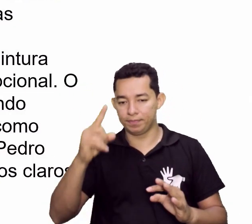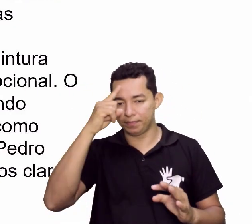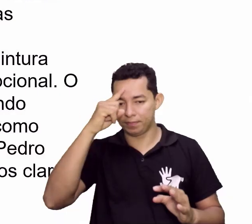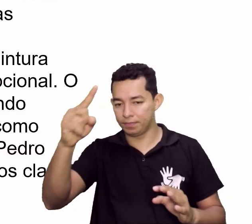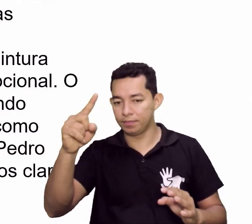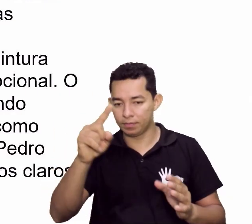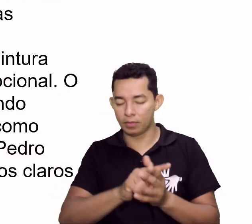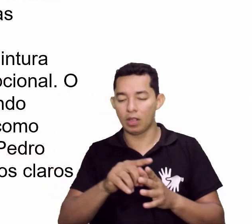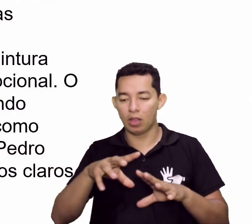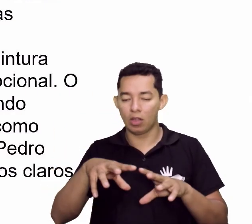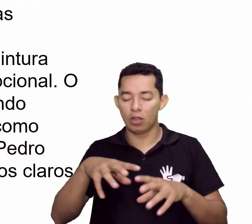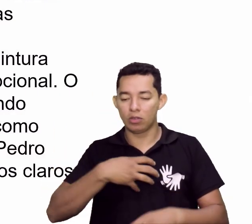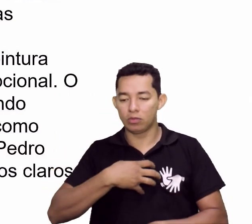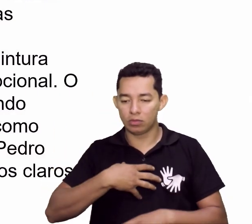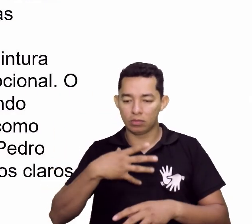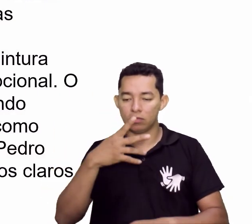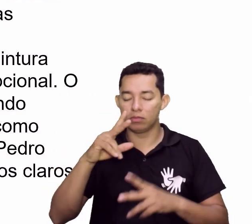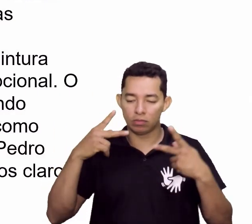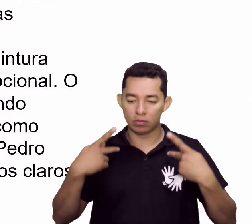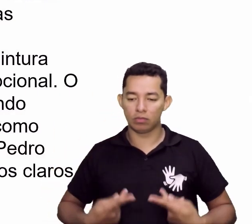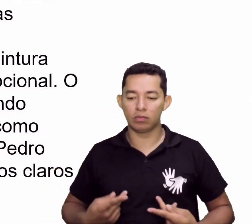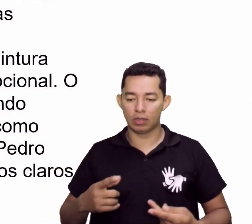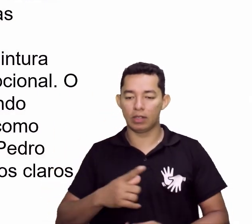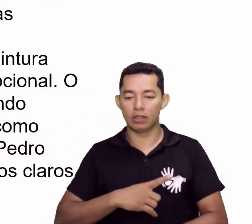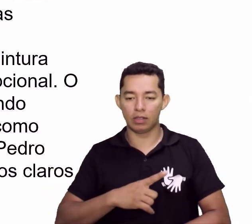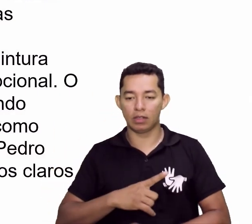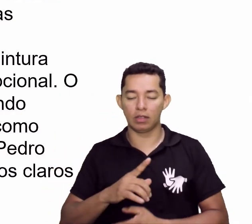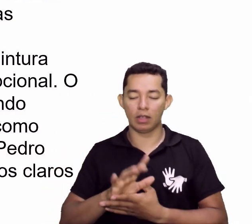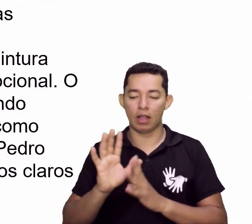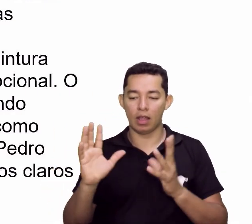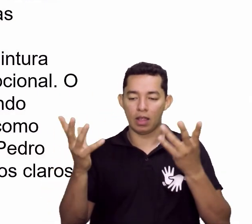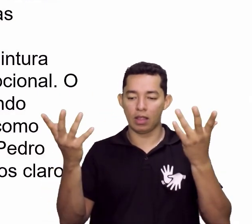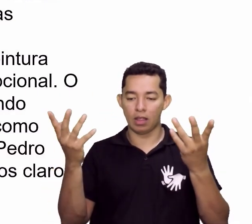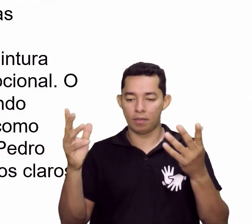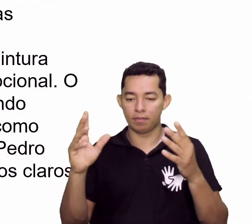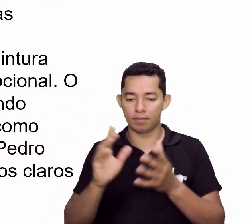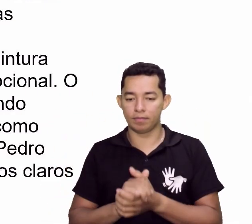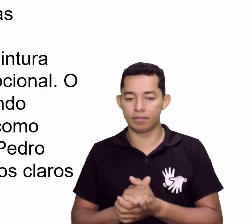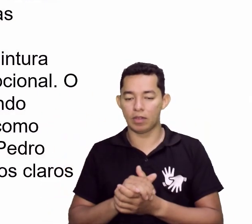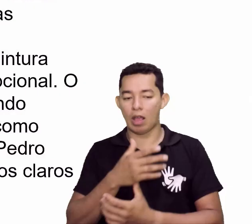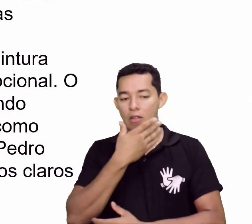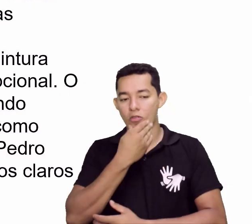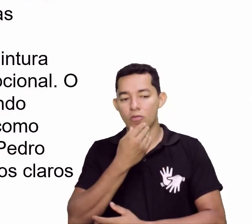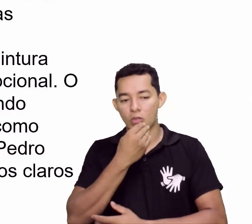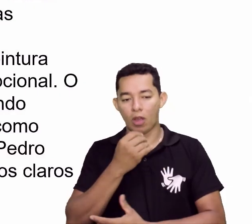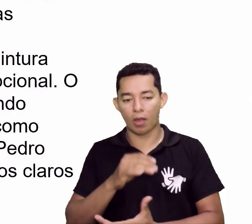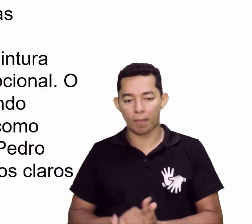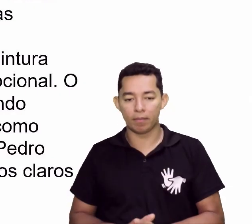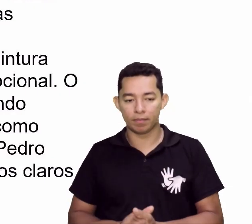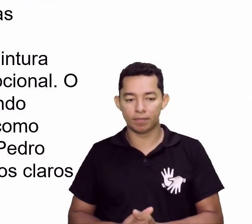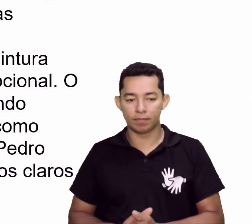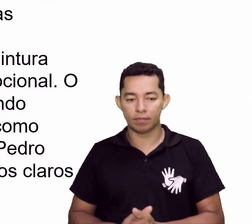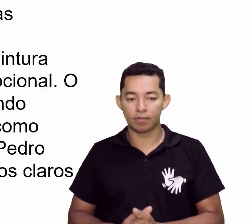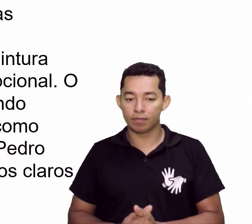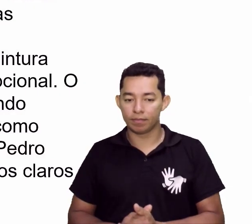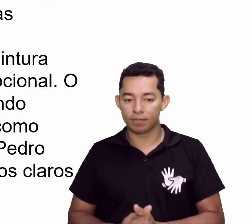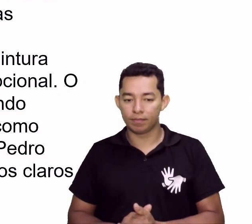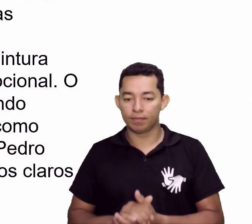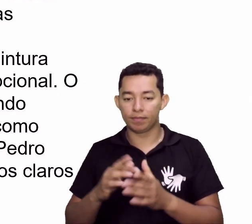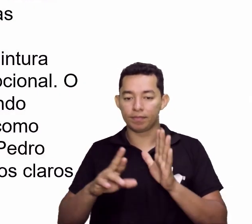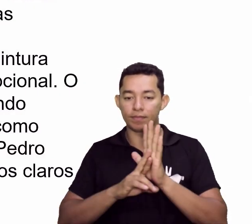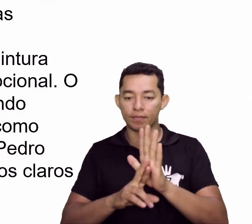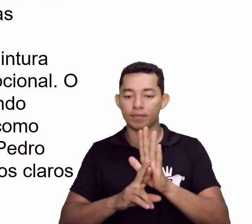idealização da forma humana. Seus propósitos incluíam a celebração do homem, o humanismo e